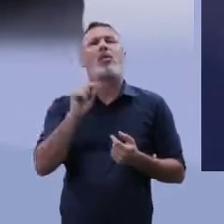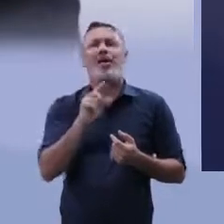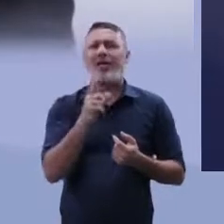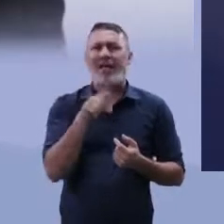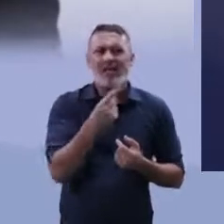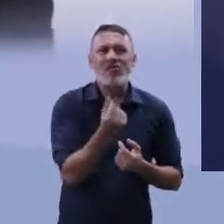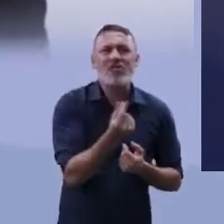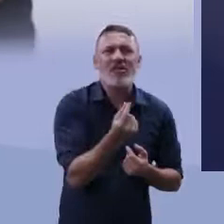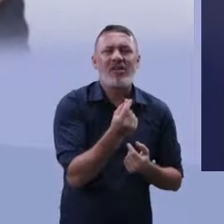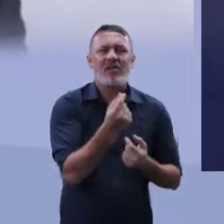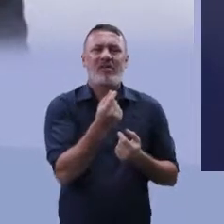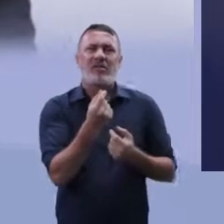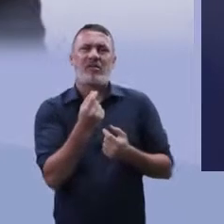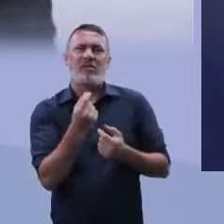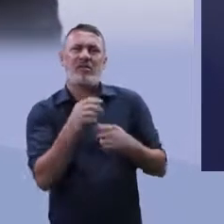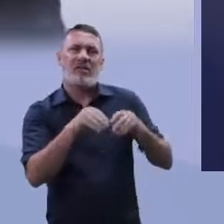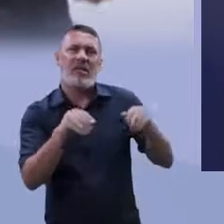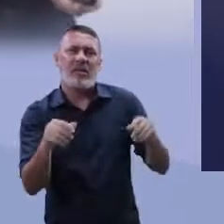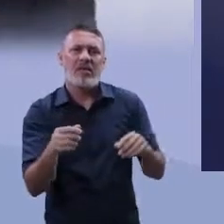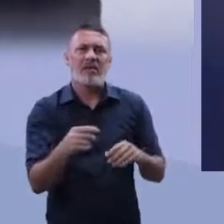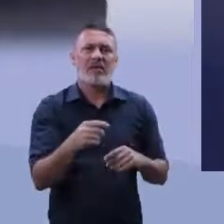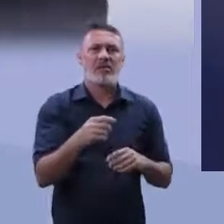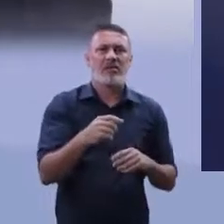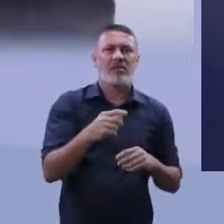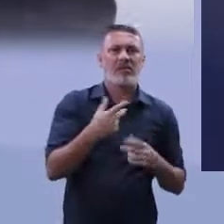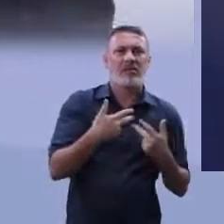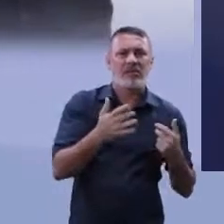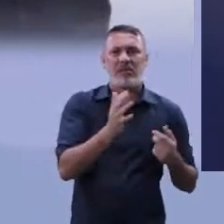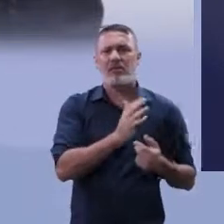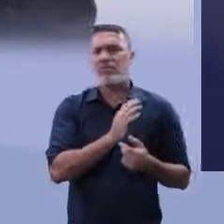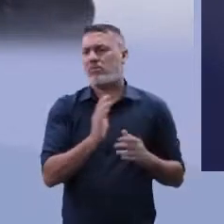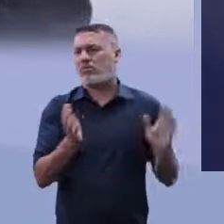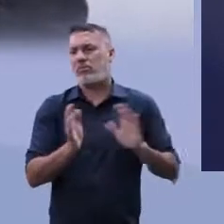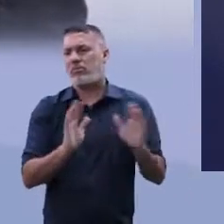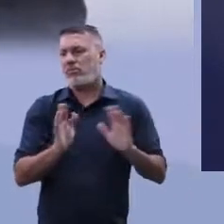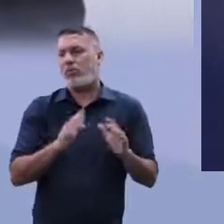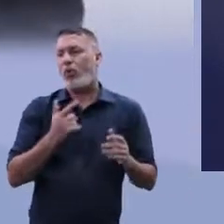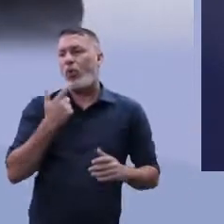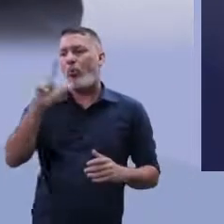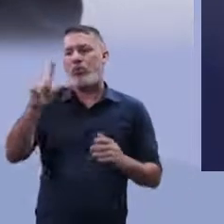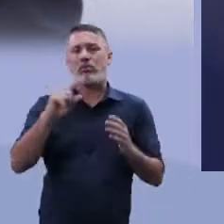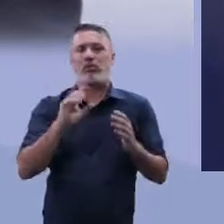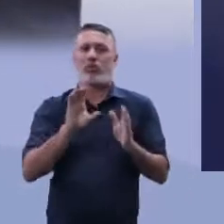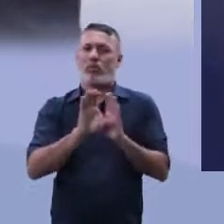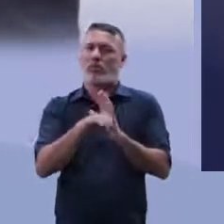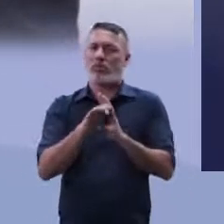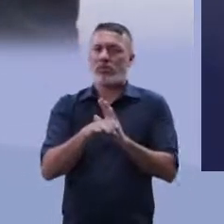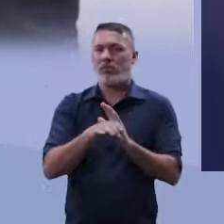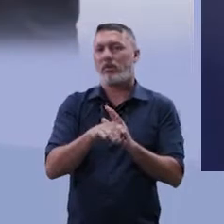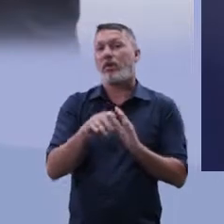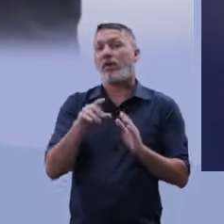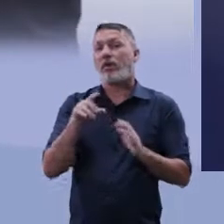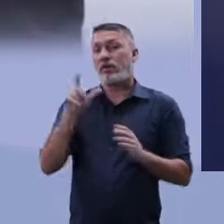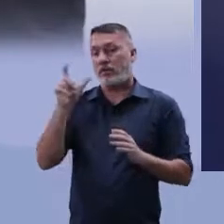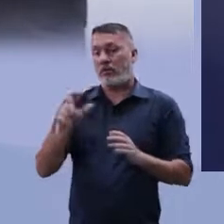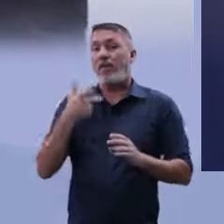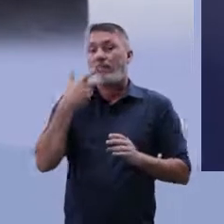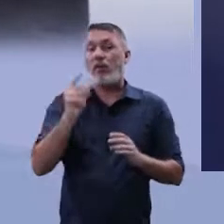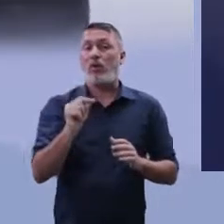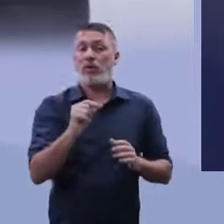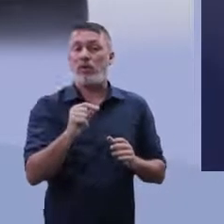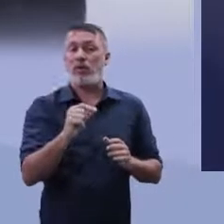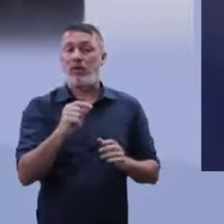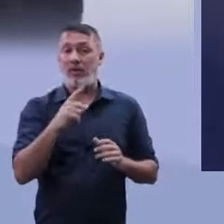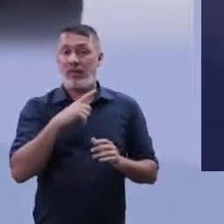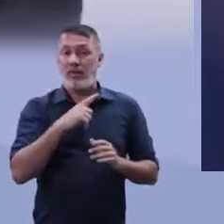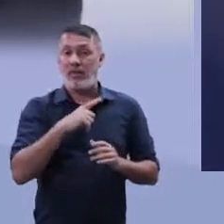Então fortuna não é necessariamente aqui dinheiro, posse, herança, mas Fortuna é uma deusa, né? Fortuna é a deusa da